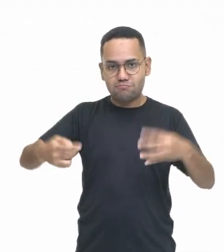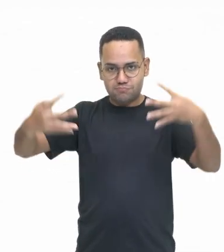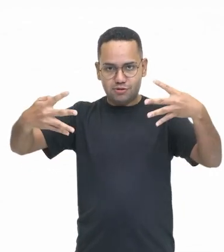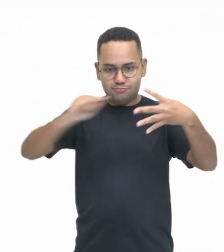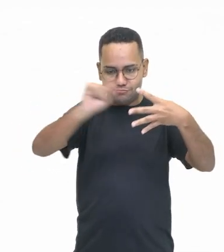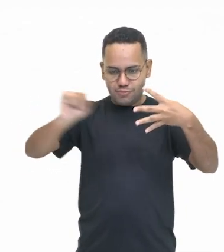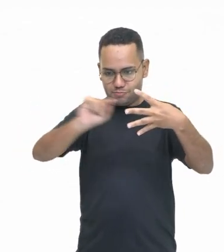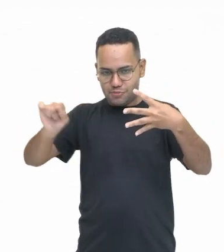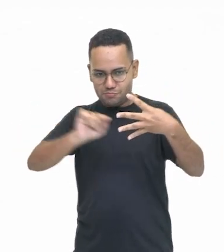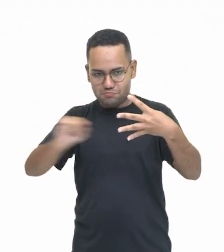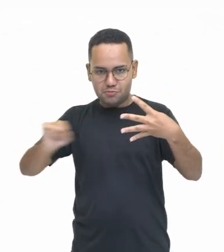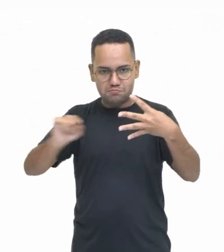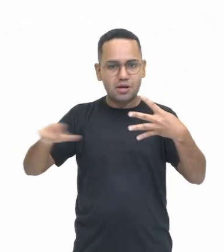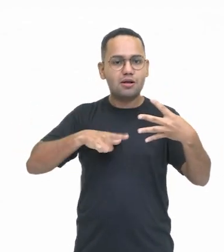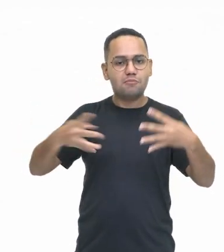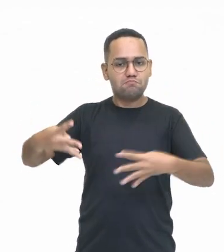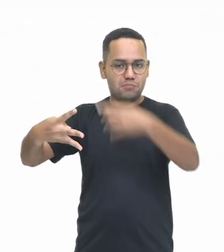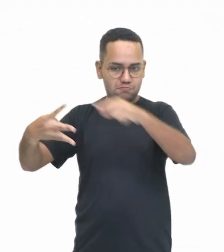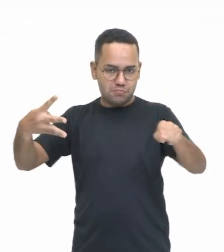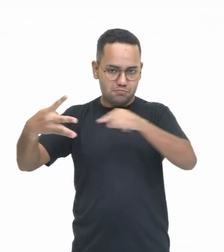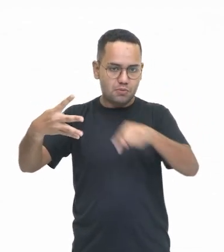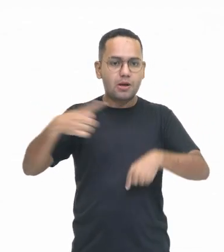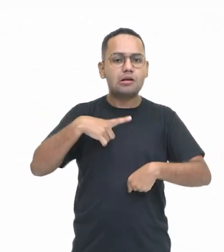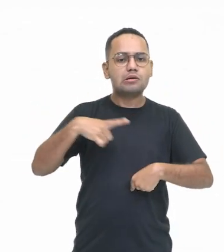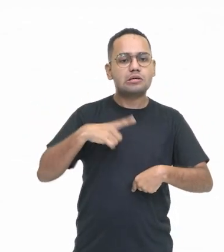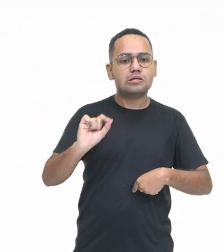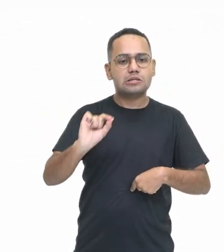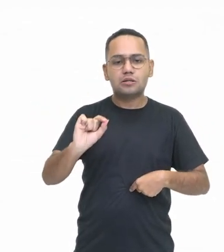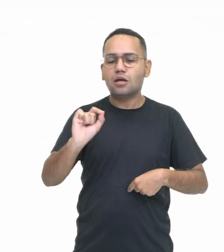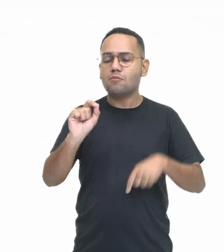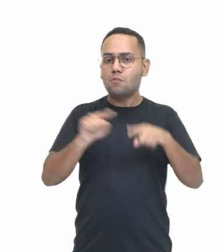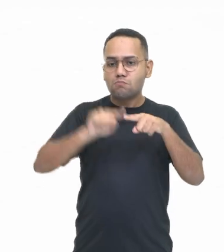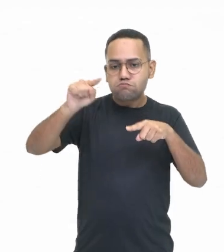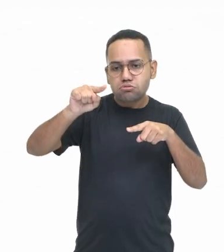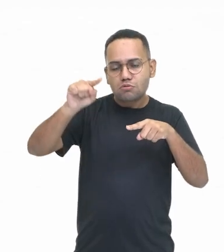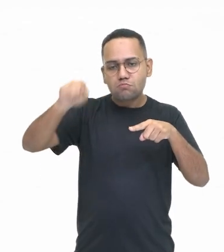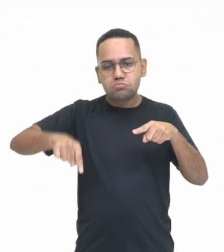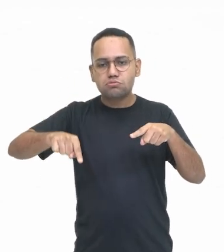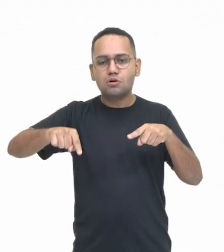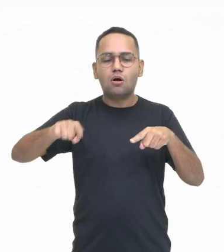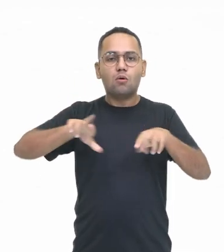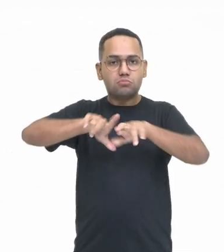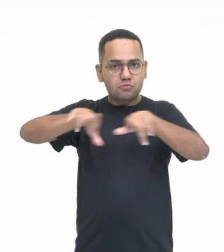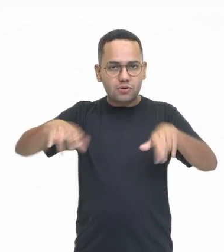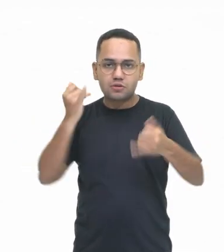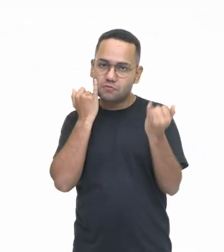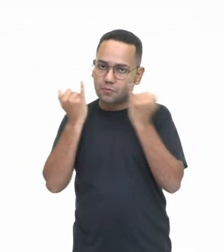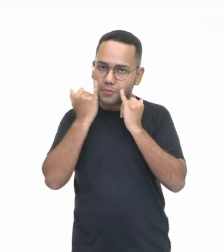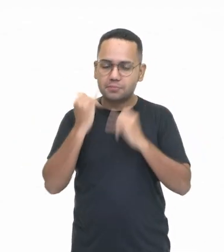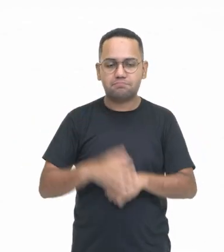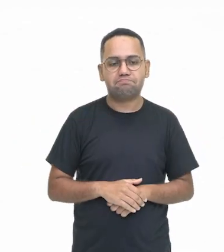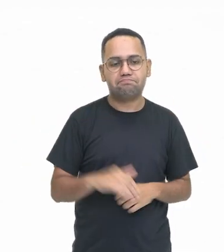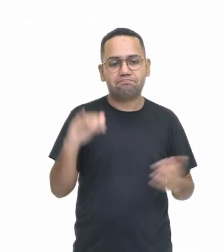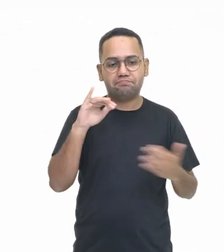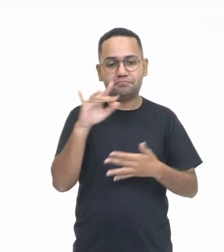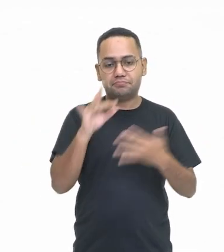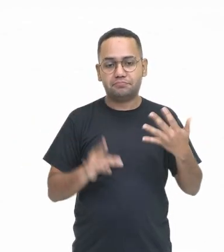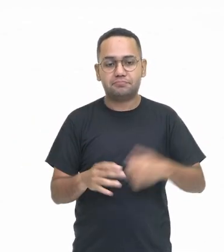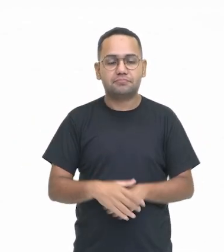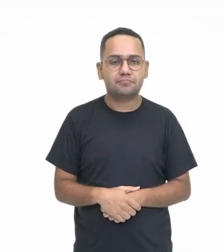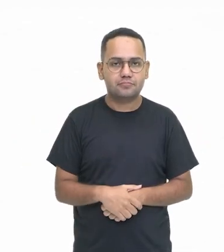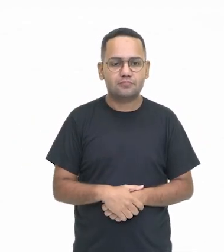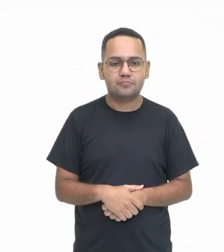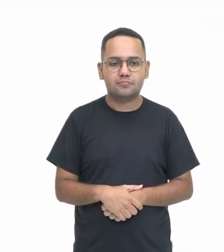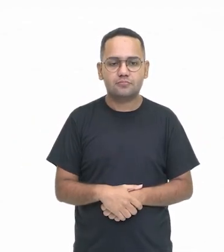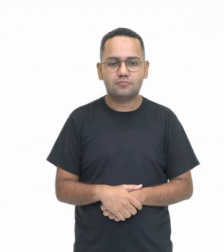contradomínio, crescimento e decrescimento de uma função definida por uma ou mais sentenças. Acompanhe também o